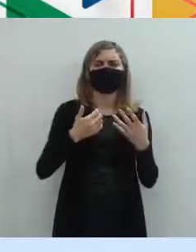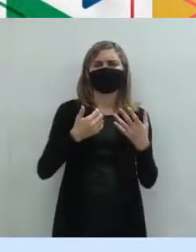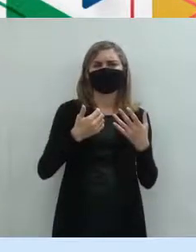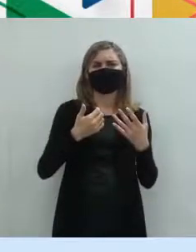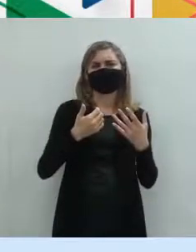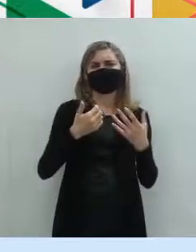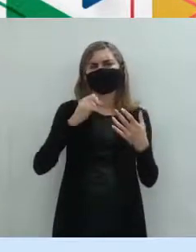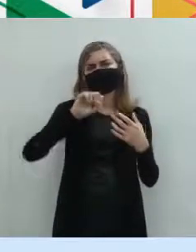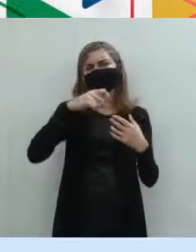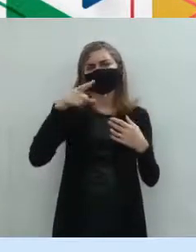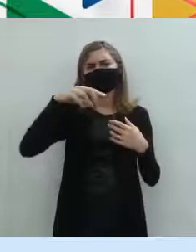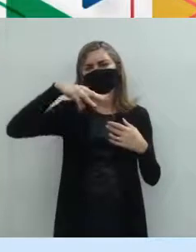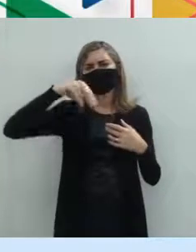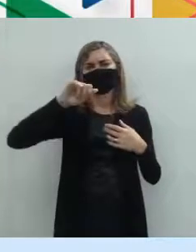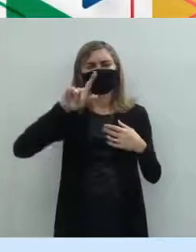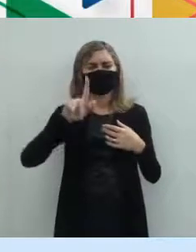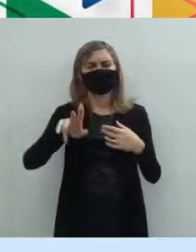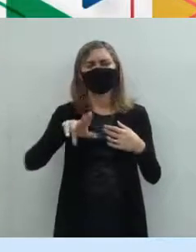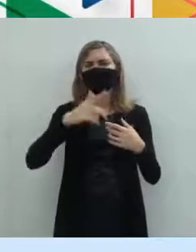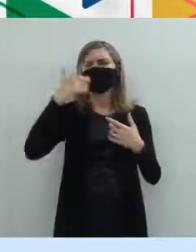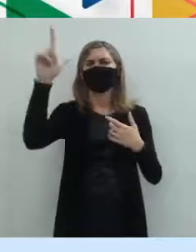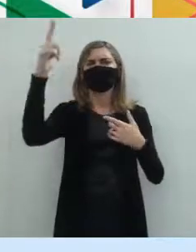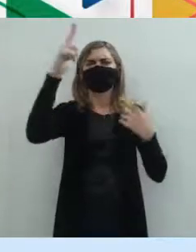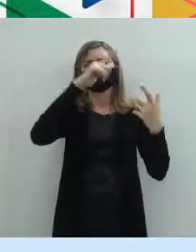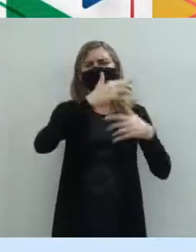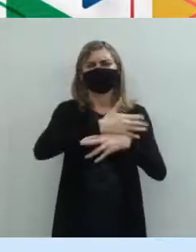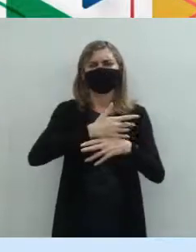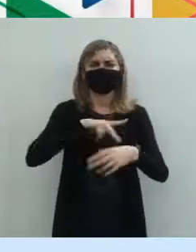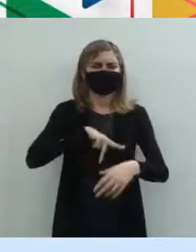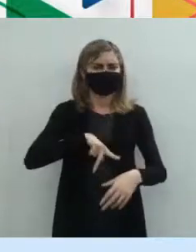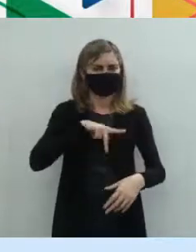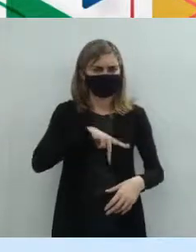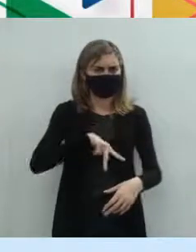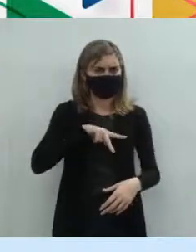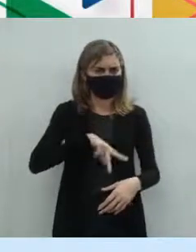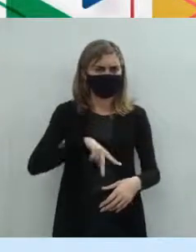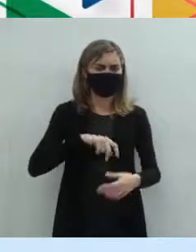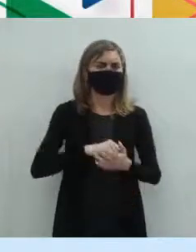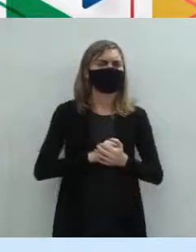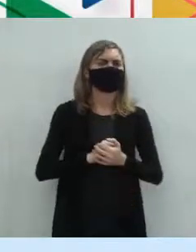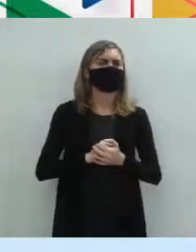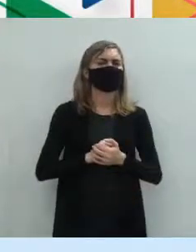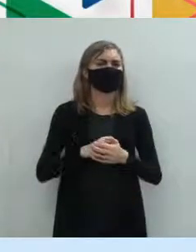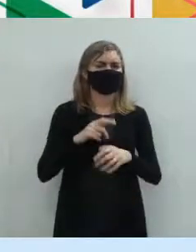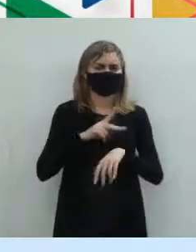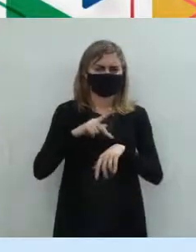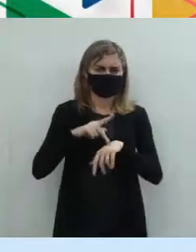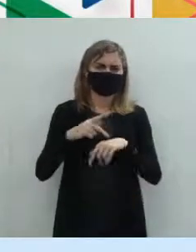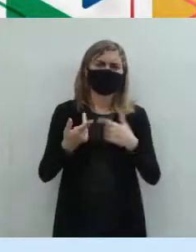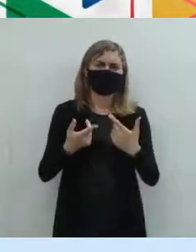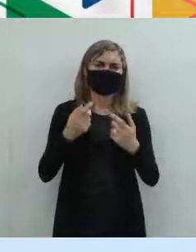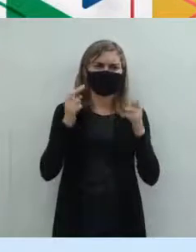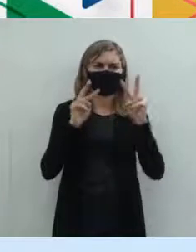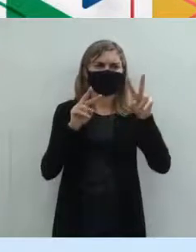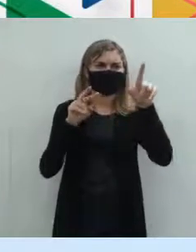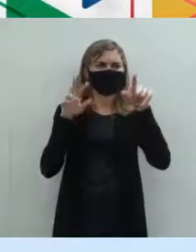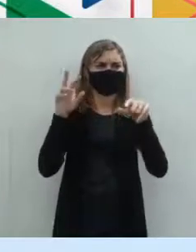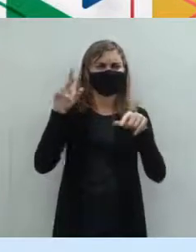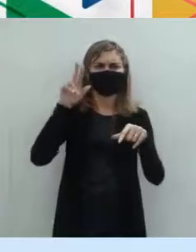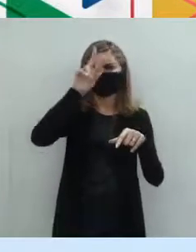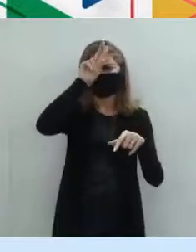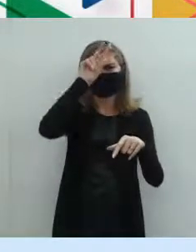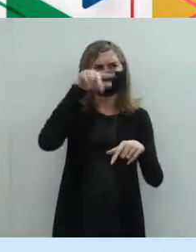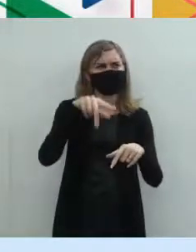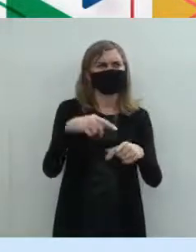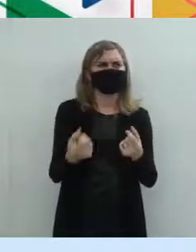Ilha de São Miguel, e por muitas outras cidades portuguesas, tá? E aí você vê um besouro. Um besouro,